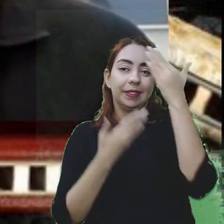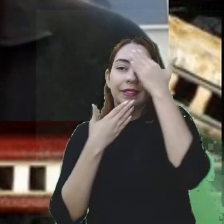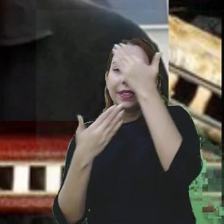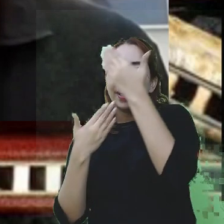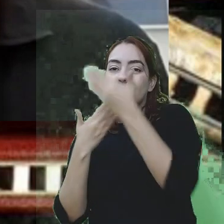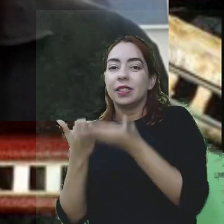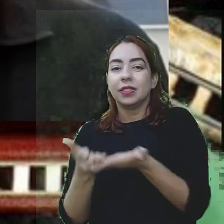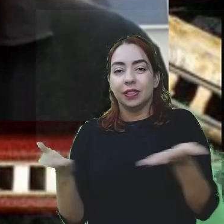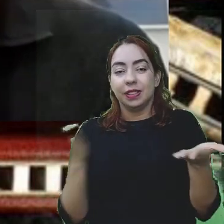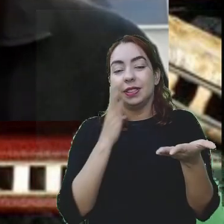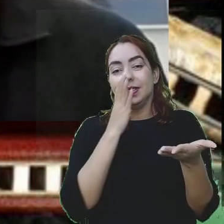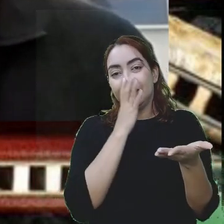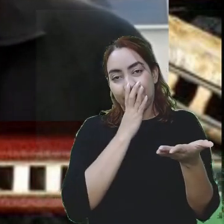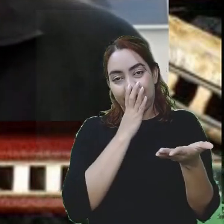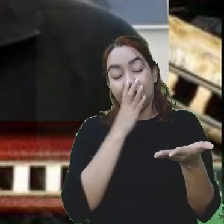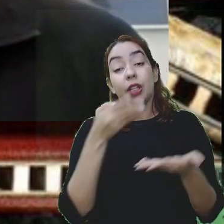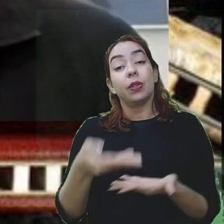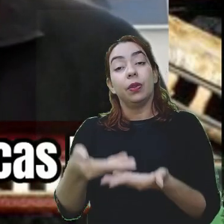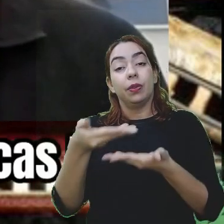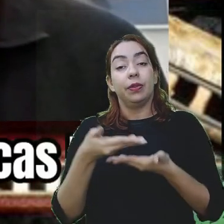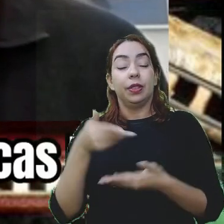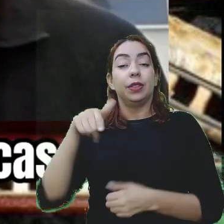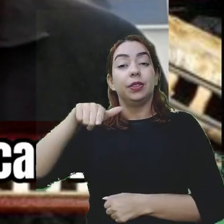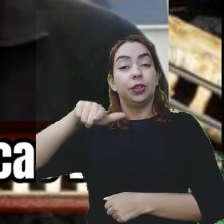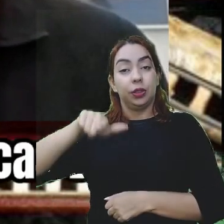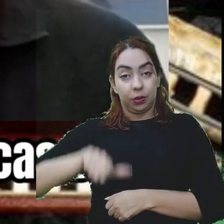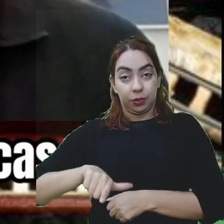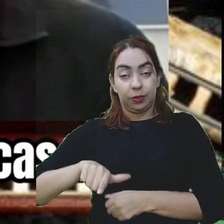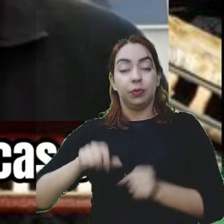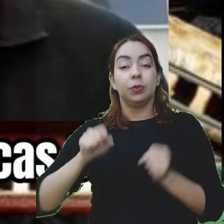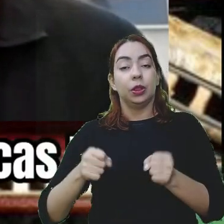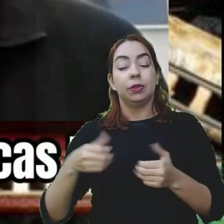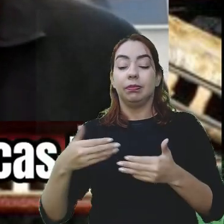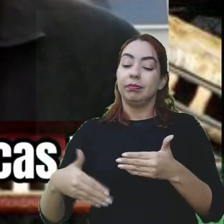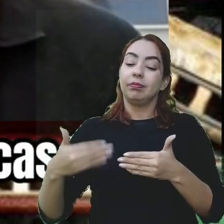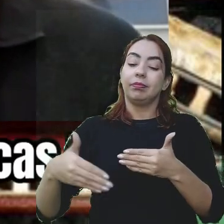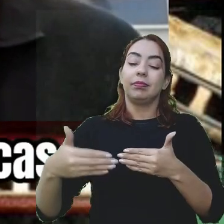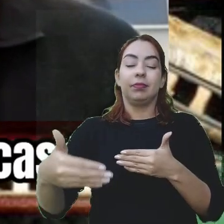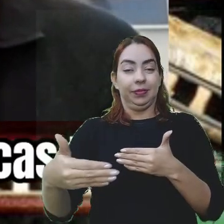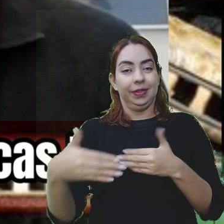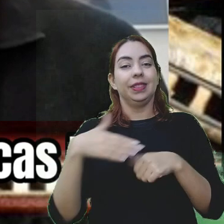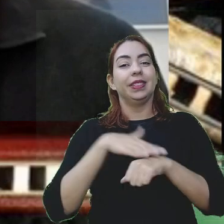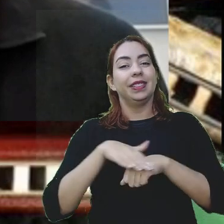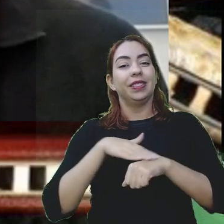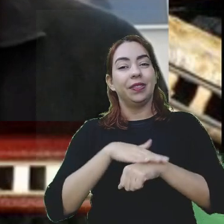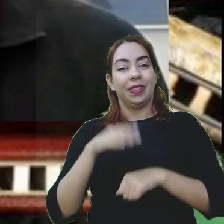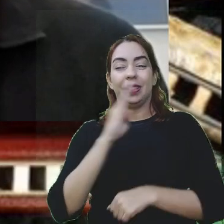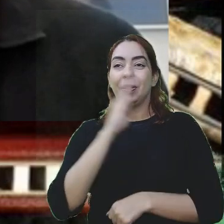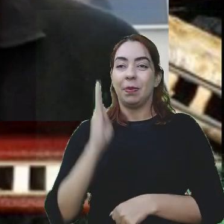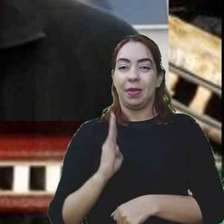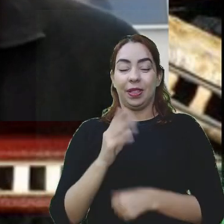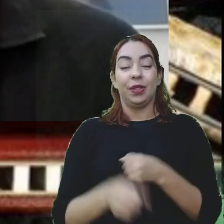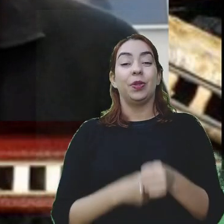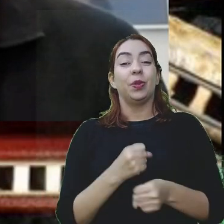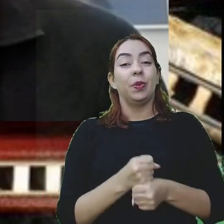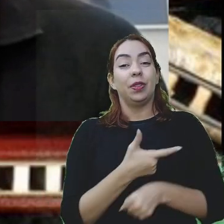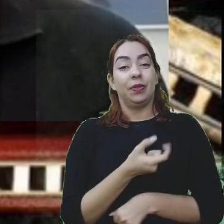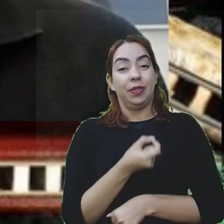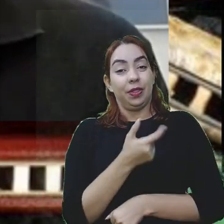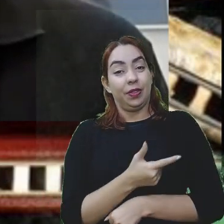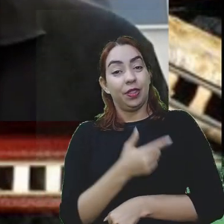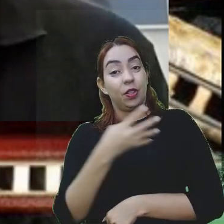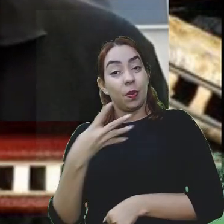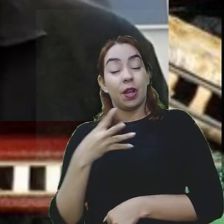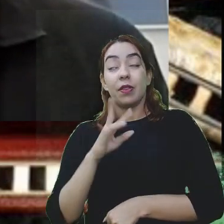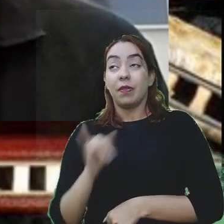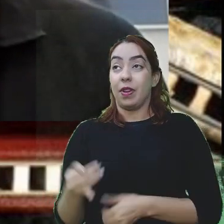todos e convida mais uma vez para os próximos episódios do Fórum Harmônicas Brasil 2024. A gente tem ainda